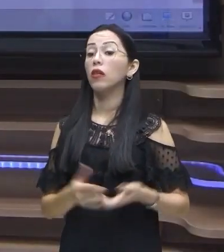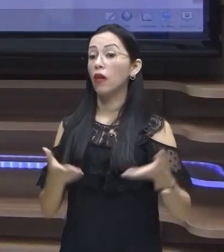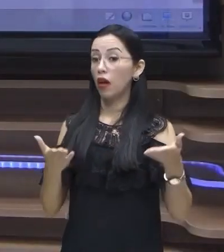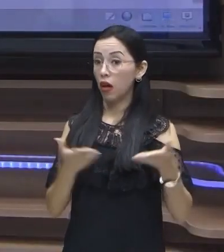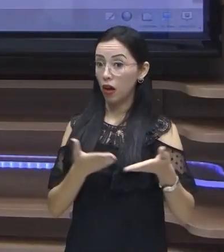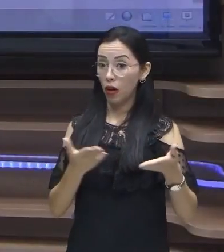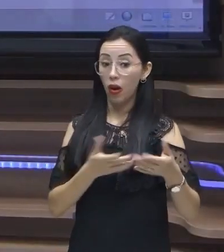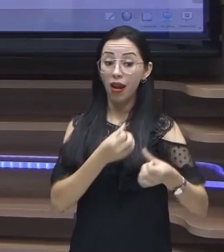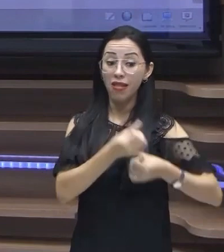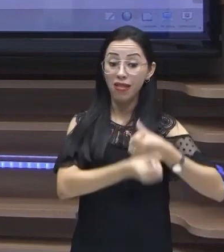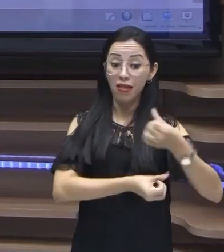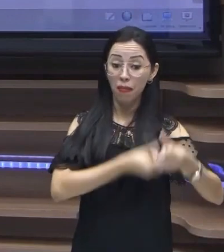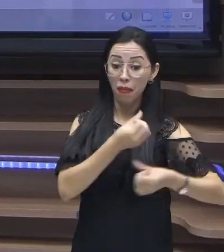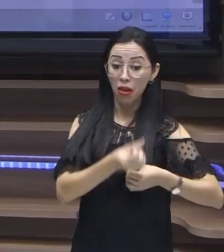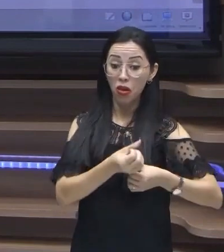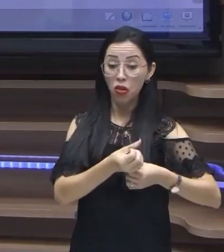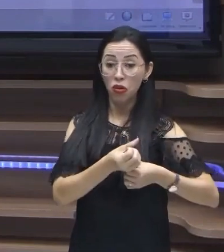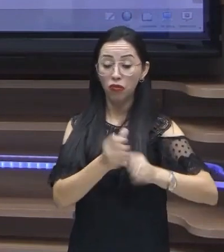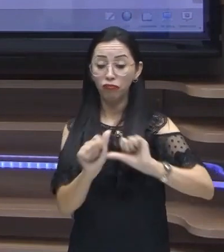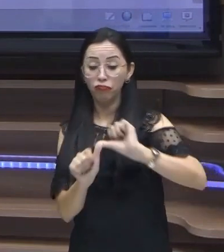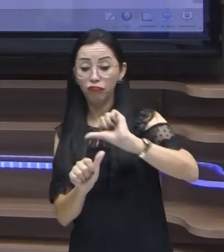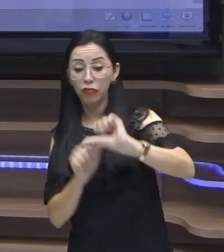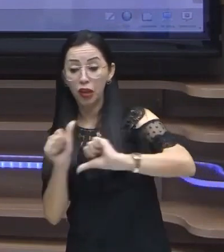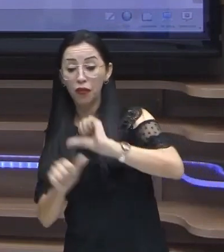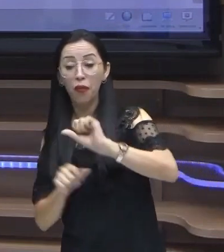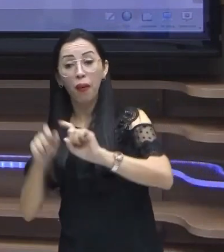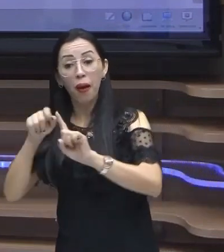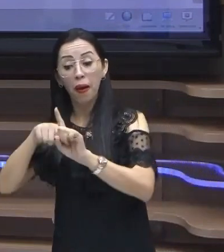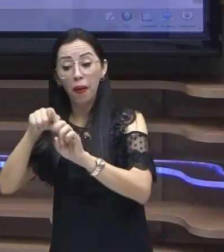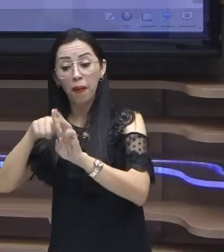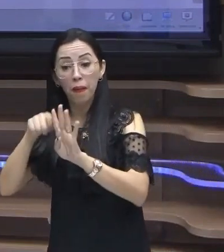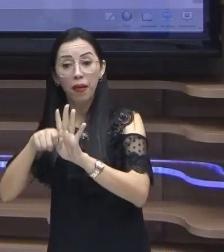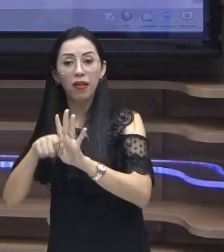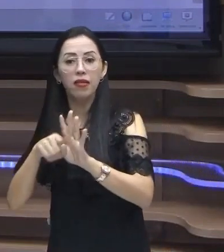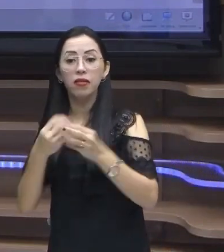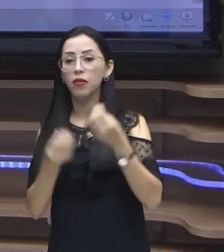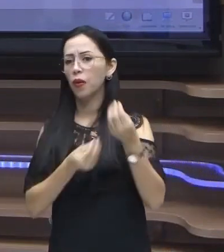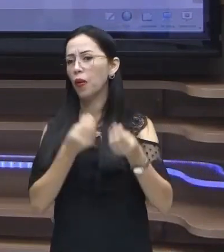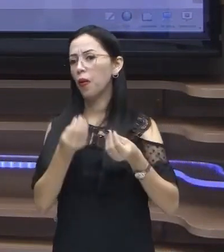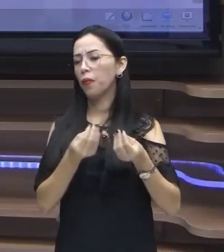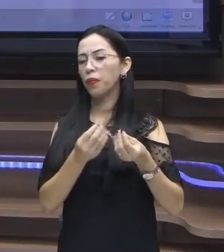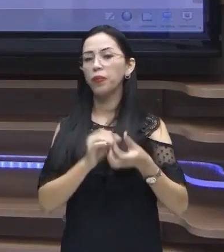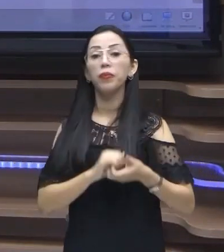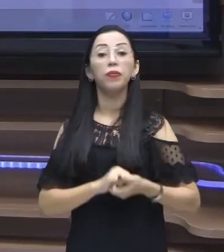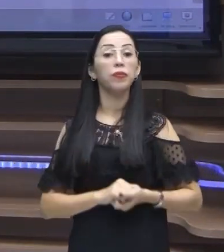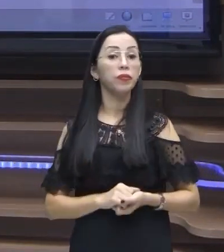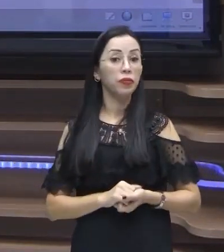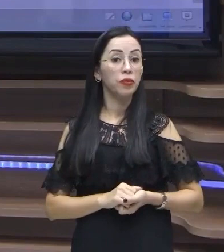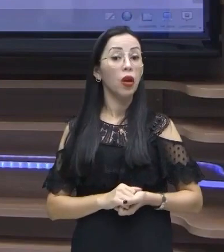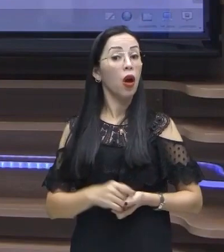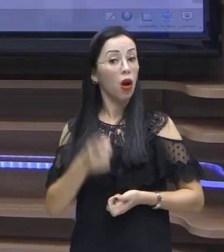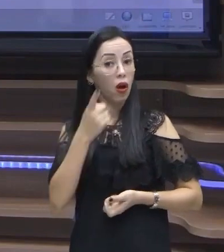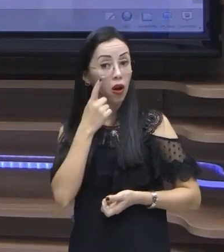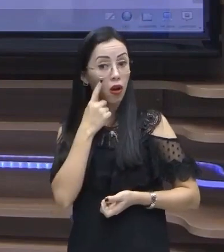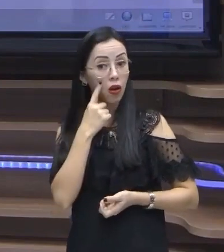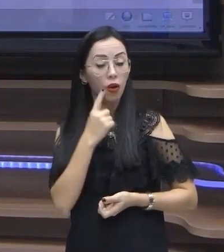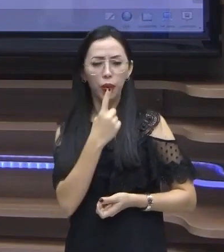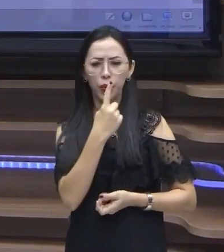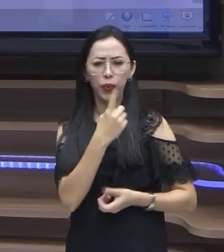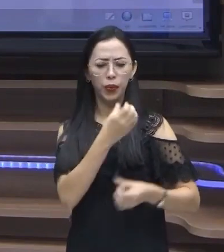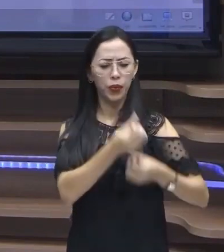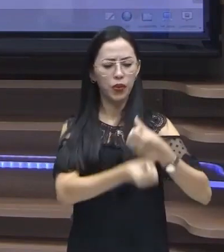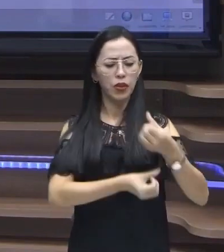em meses. Como é que eu faço isso, professor? Bom, vamos atentar ao seguinte. Um semestre é o equivalente